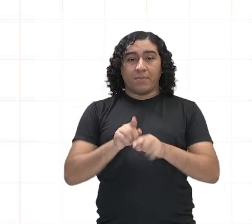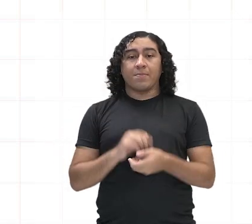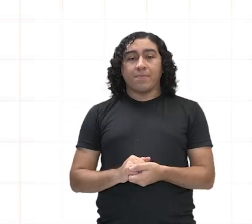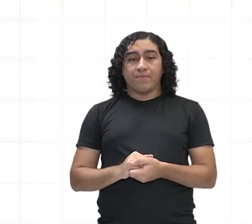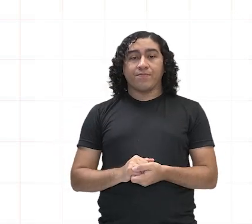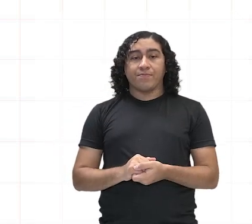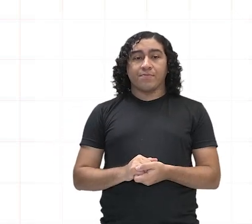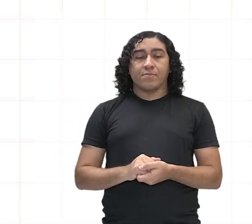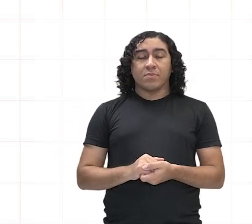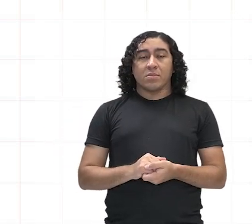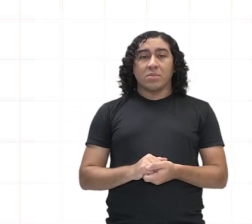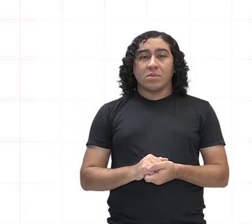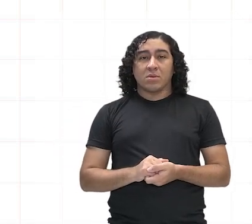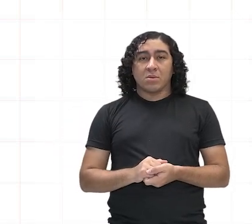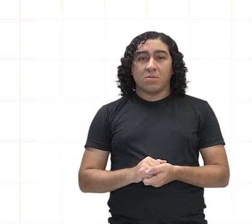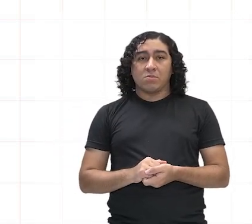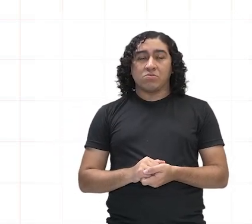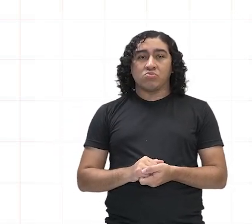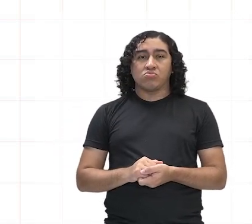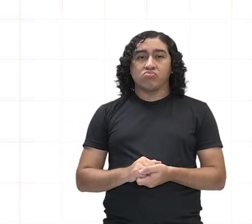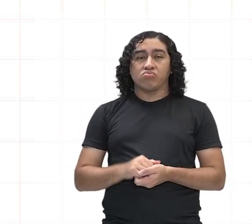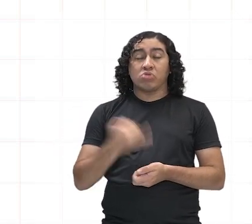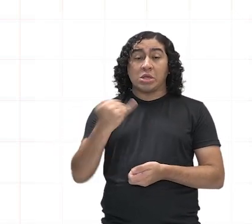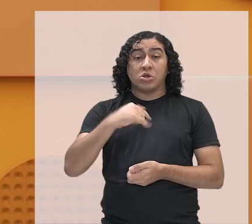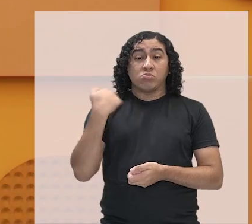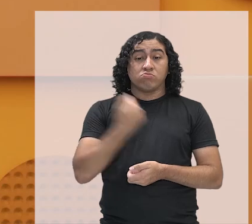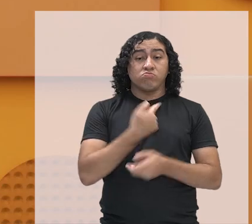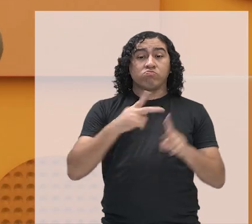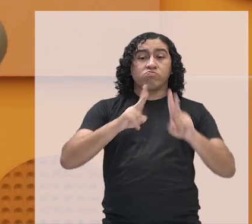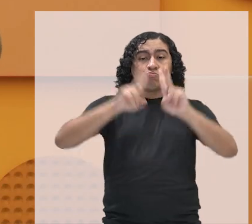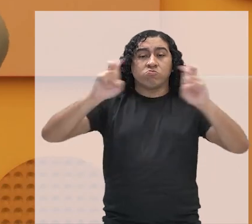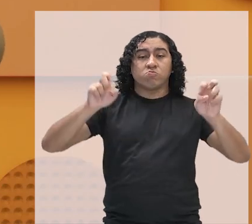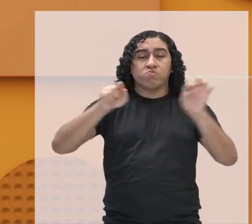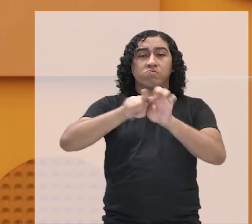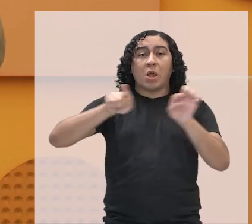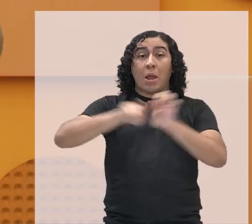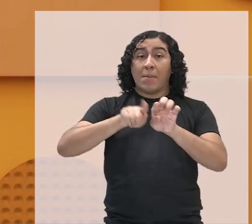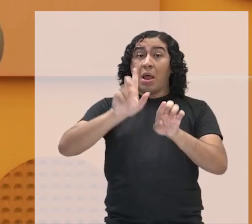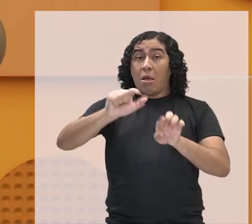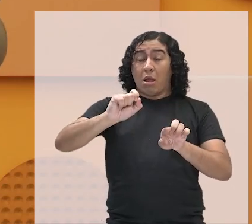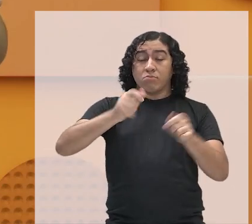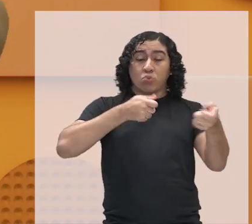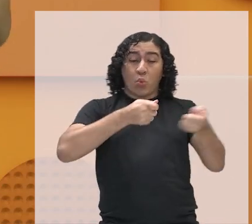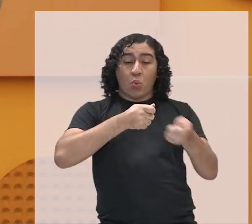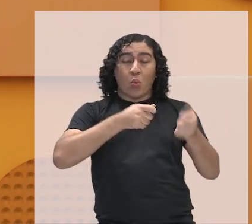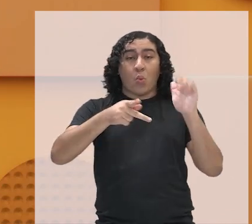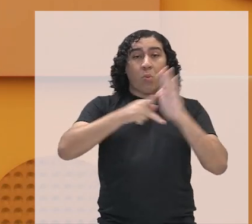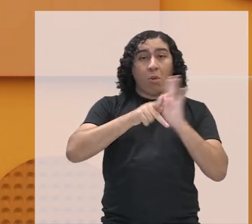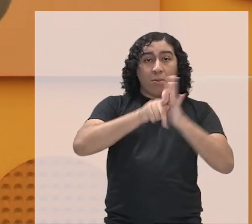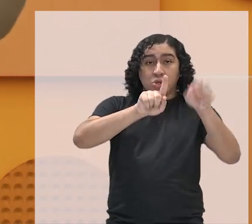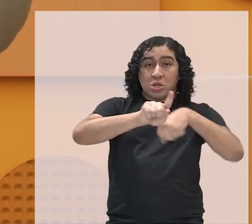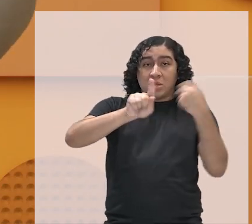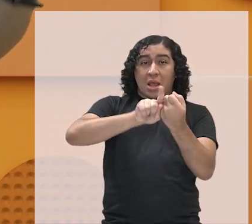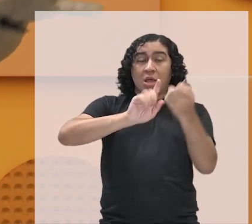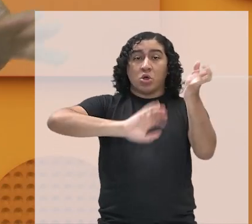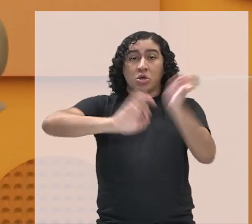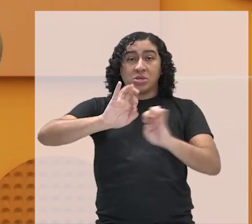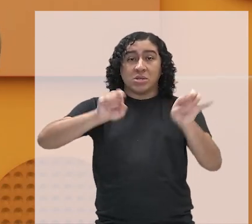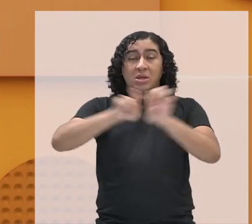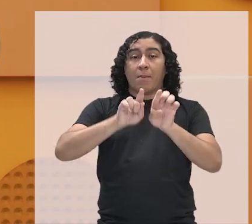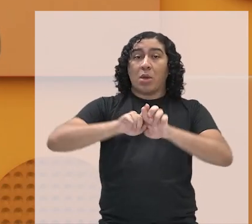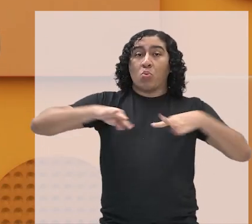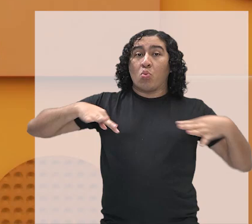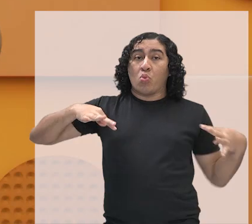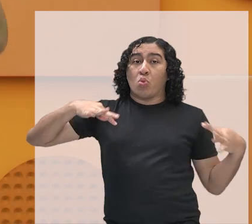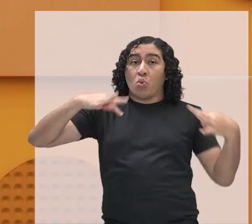em Esparta o quê? Quando a gente fala sobre essa parte, né, também administrativa, também, né, como que era toda essa parte